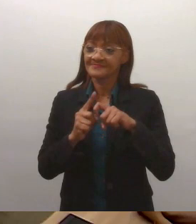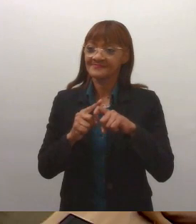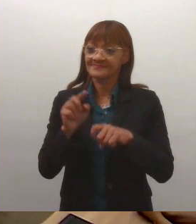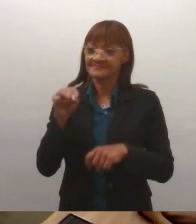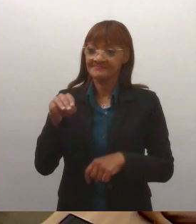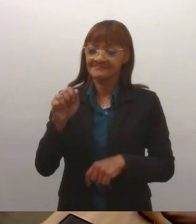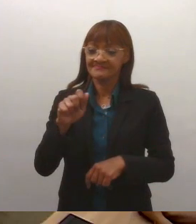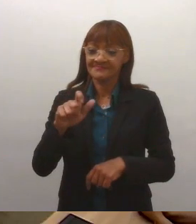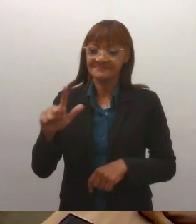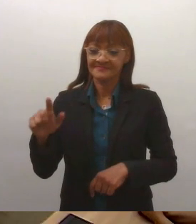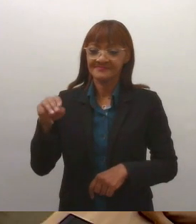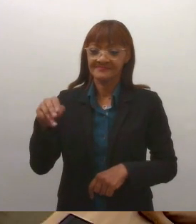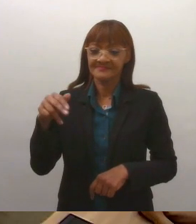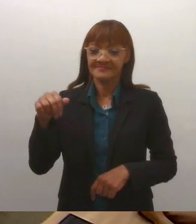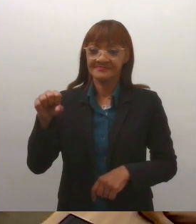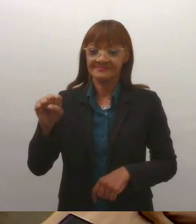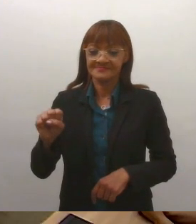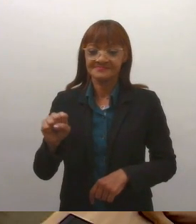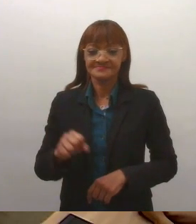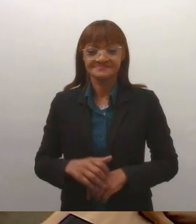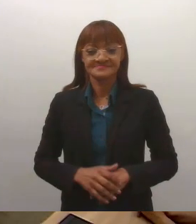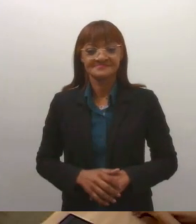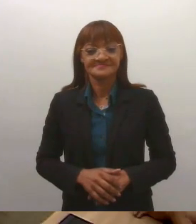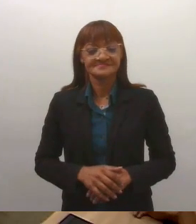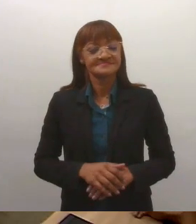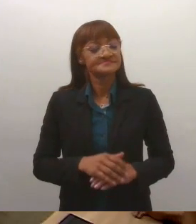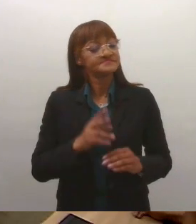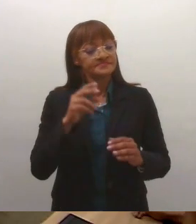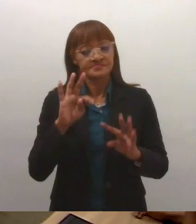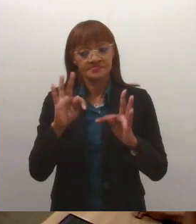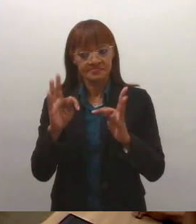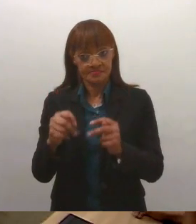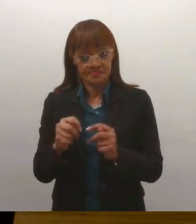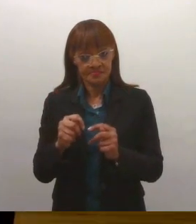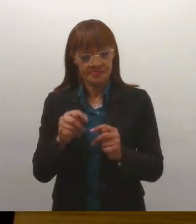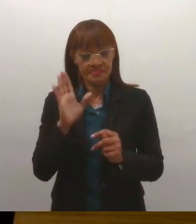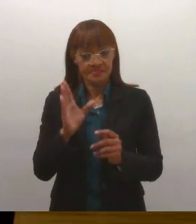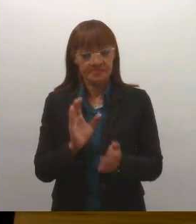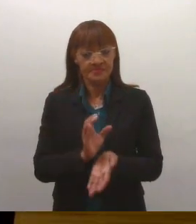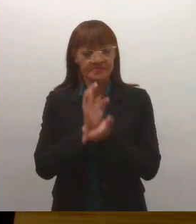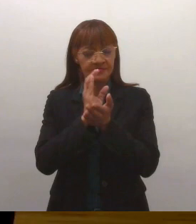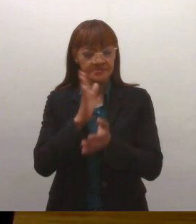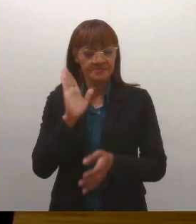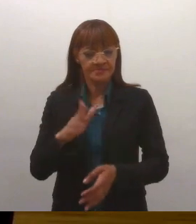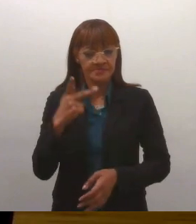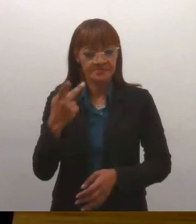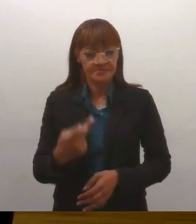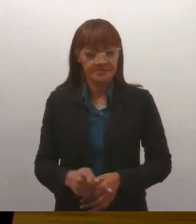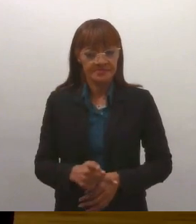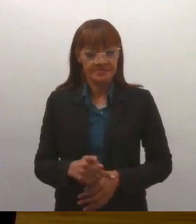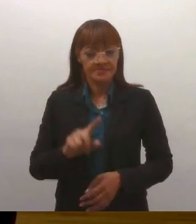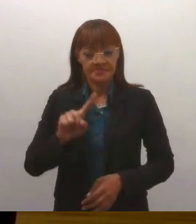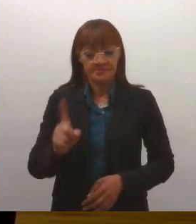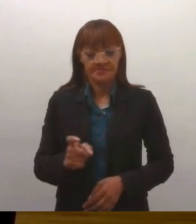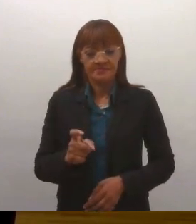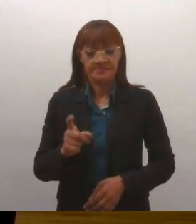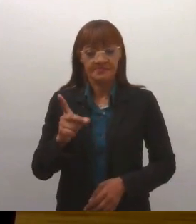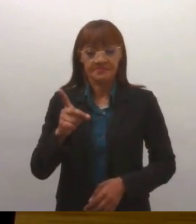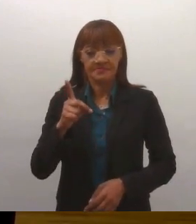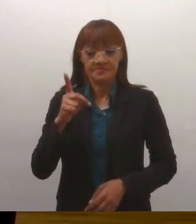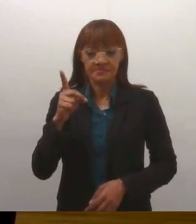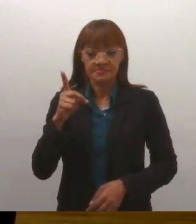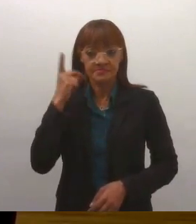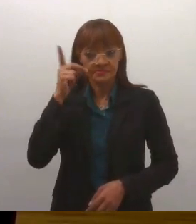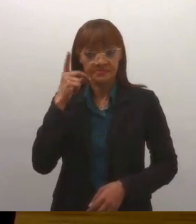Decisão do Conselho, concessão de Ordem do Mérito Parlamentar ao ex-deputado estadual Manuel Marcos. Proposta, deputado